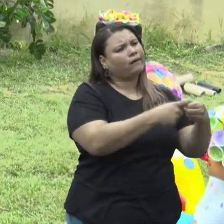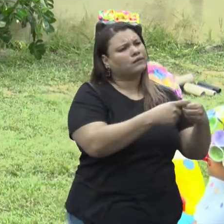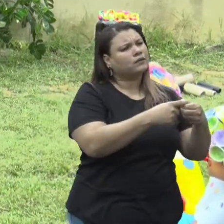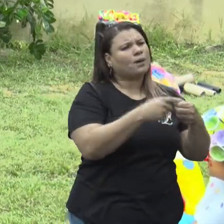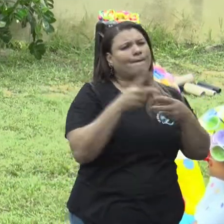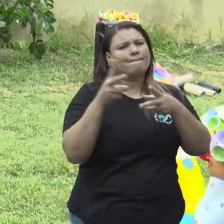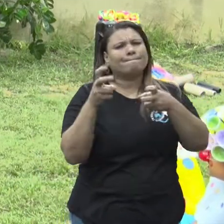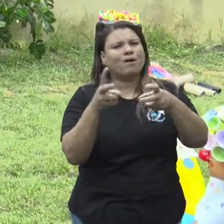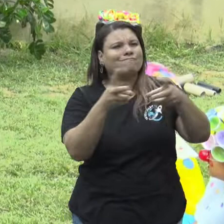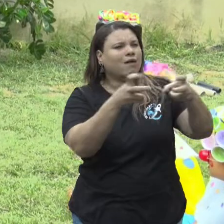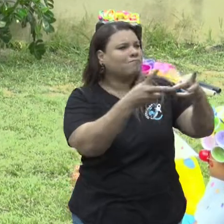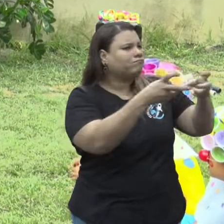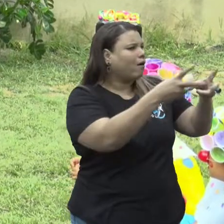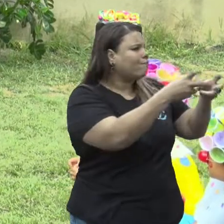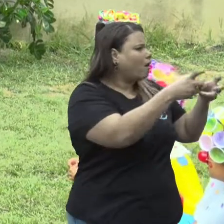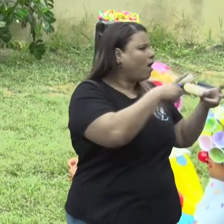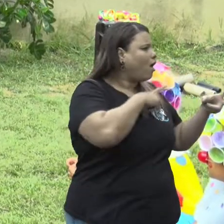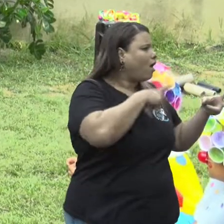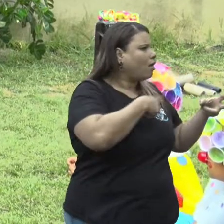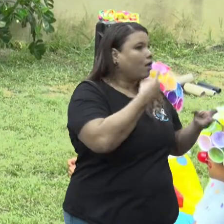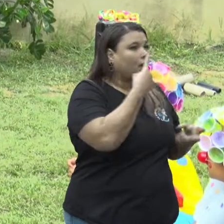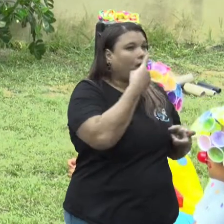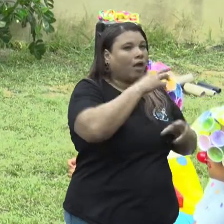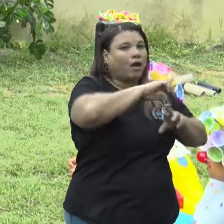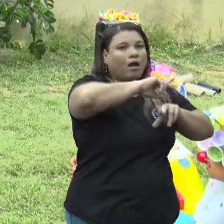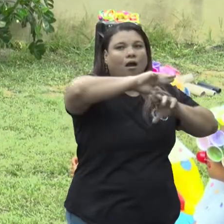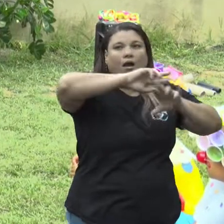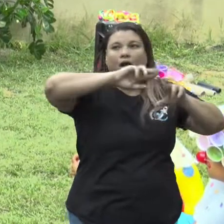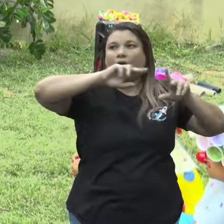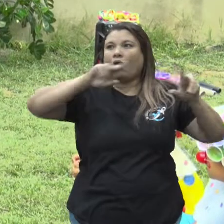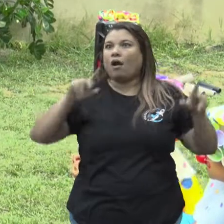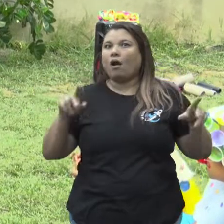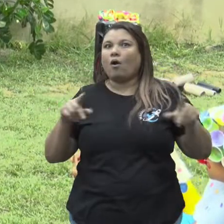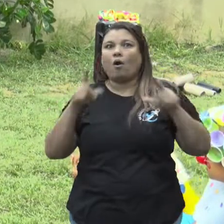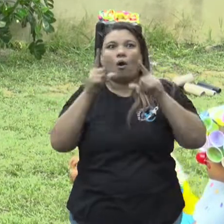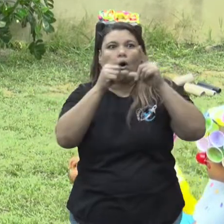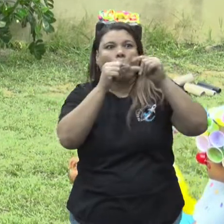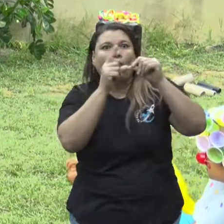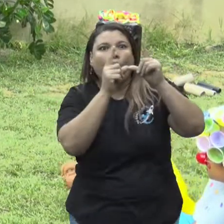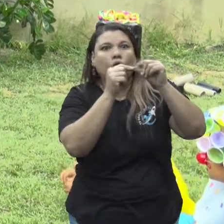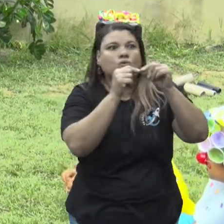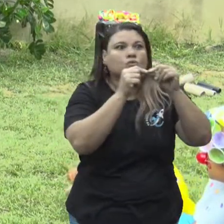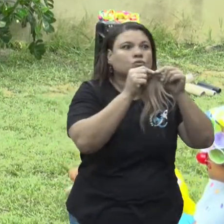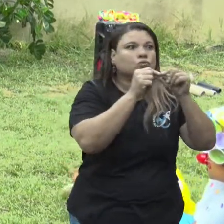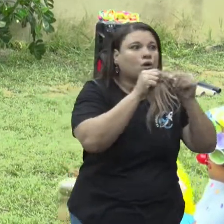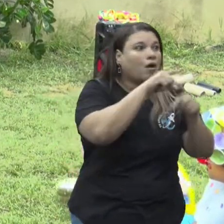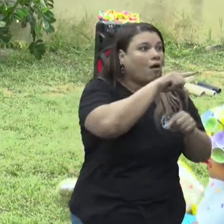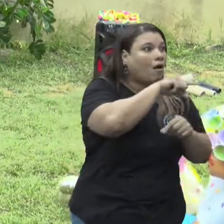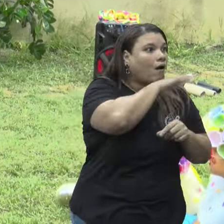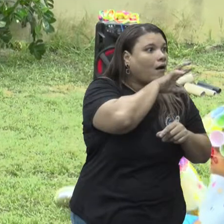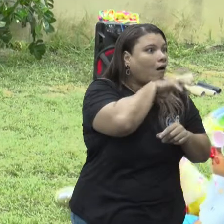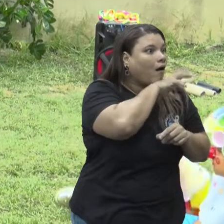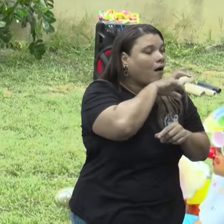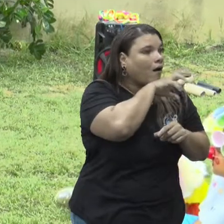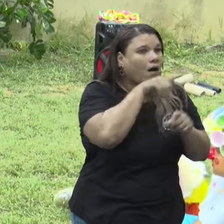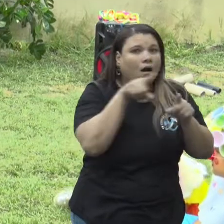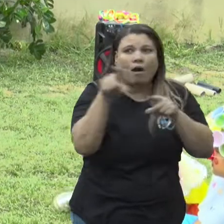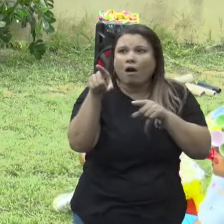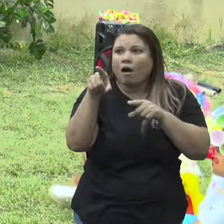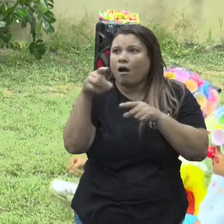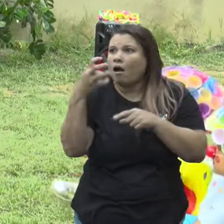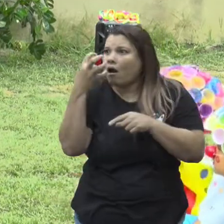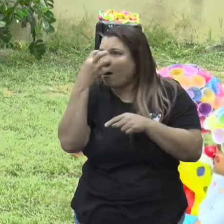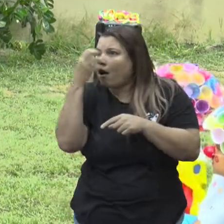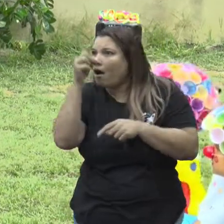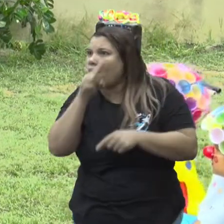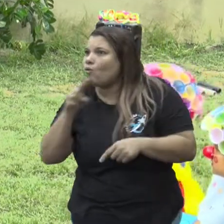muito nariz. Ó, de estrela, de triângulo, de círculo, e esse